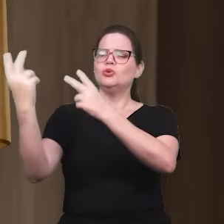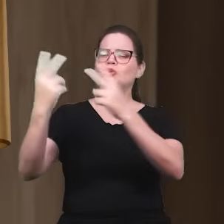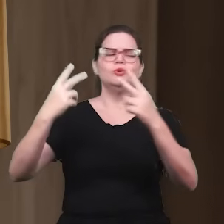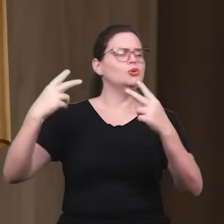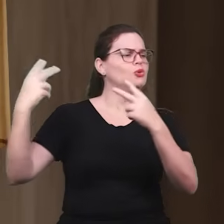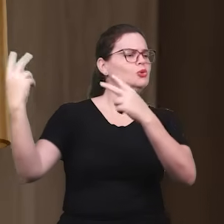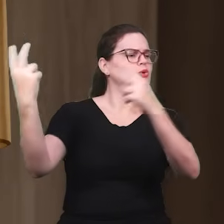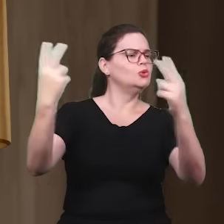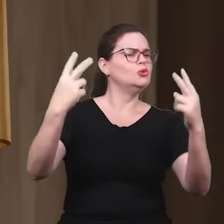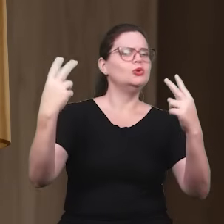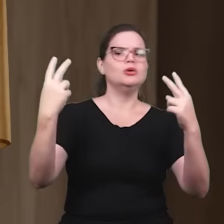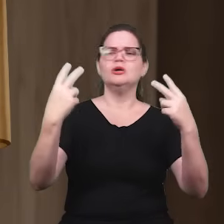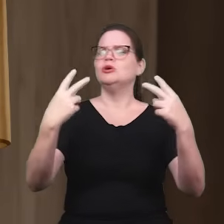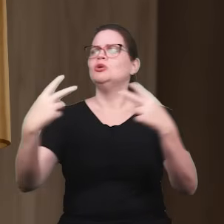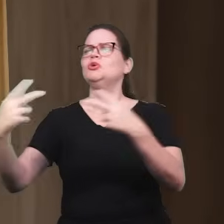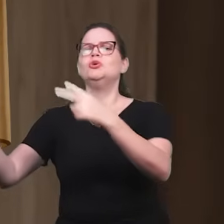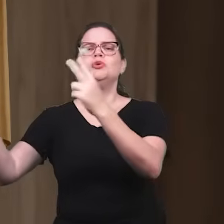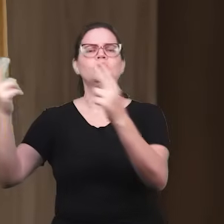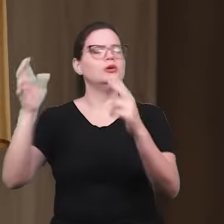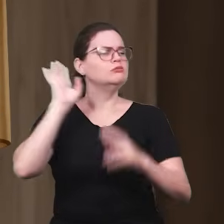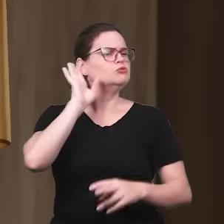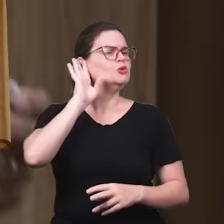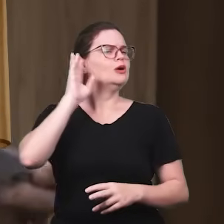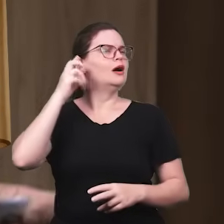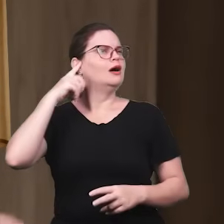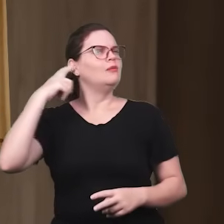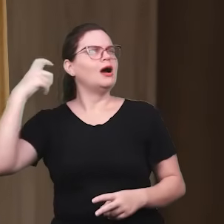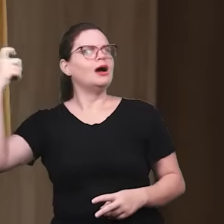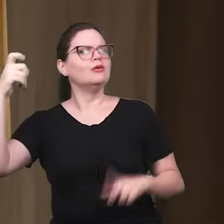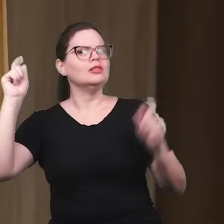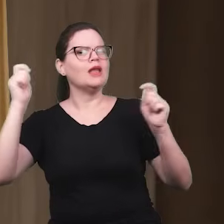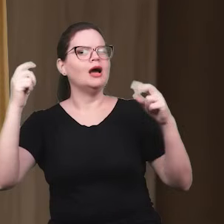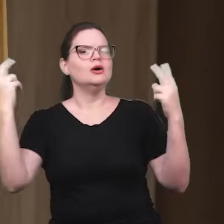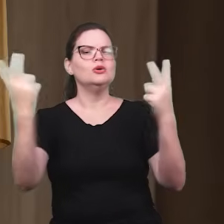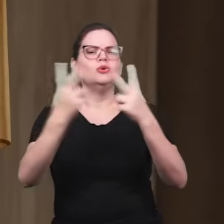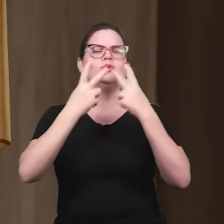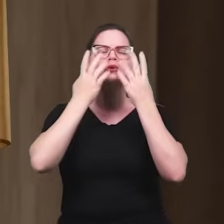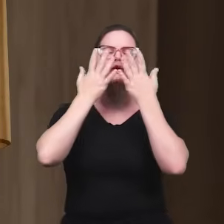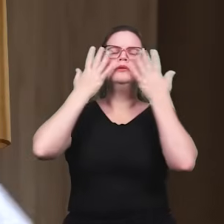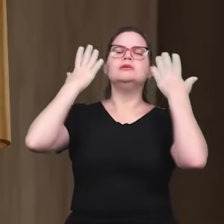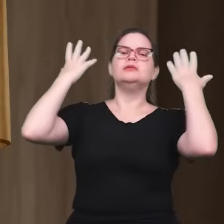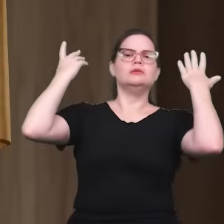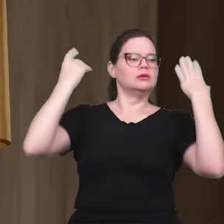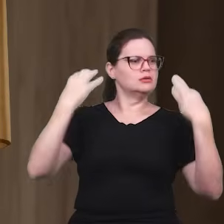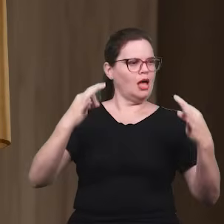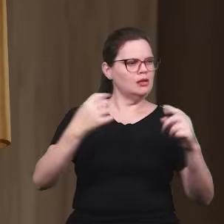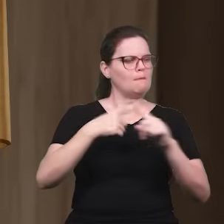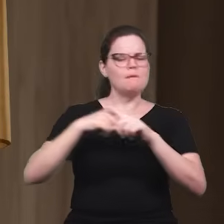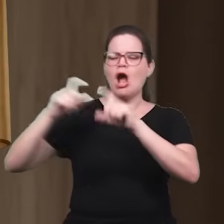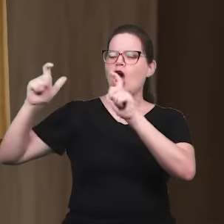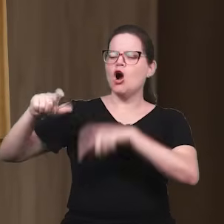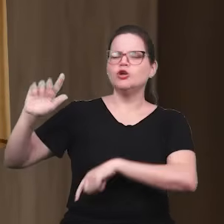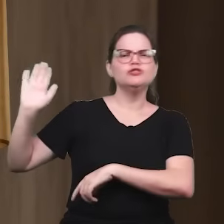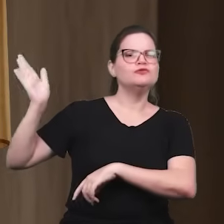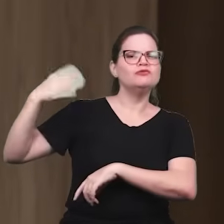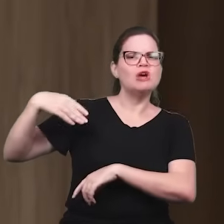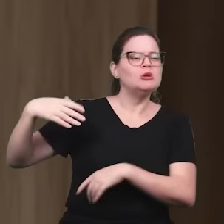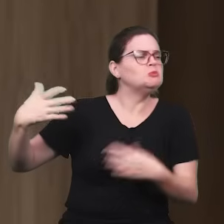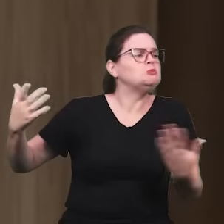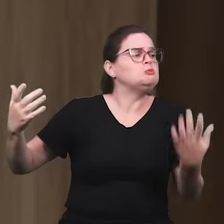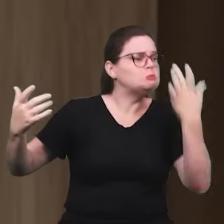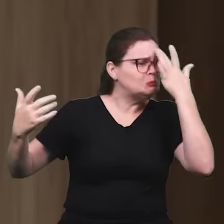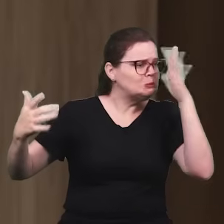assopra aonde quer e ouves a sua voz e não sabe de onde vem nem para aonde vai. Então ele mostra